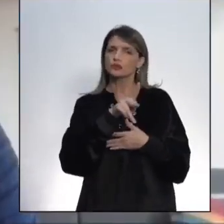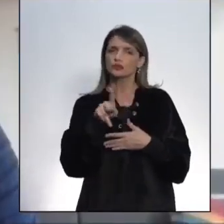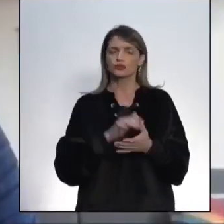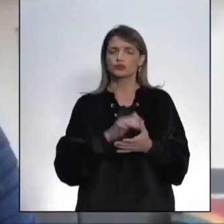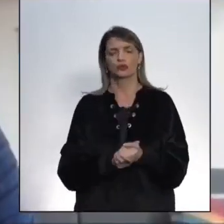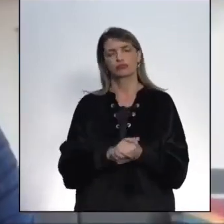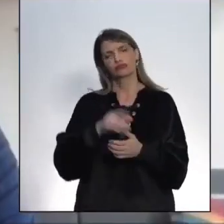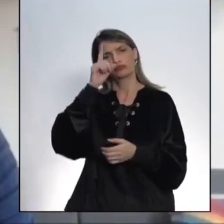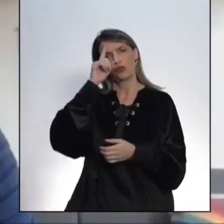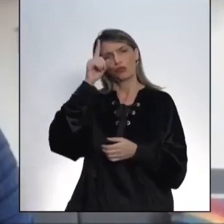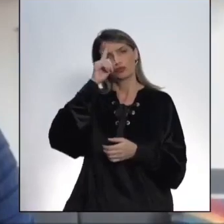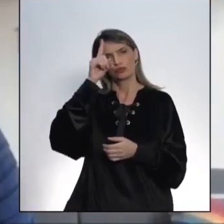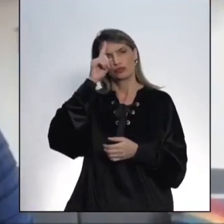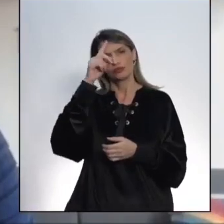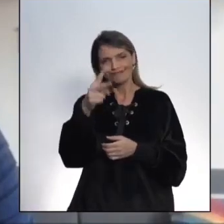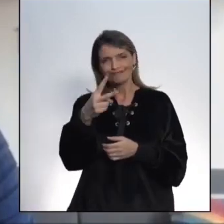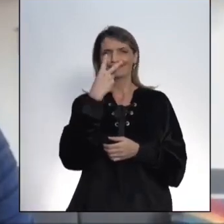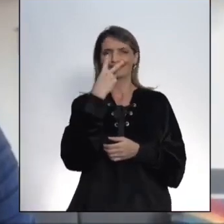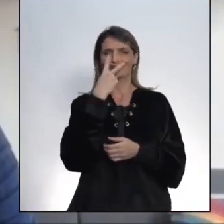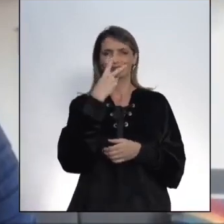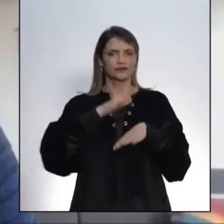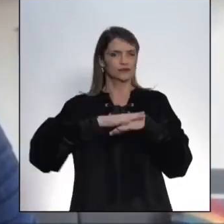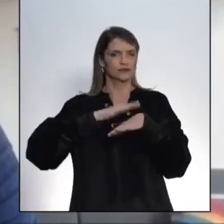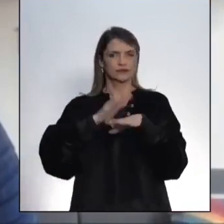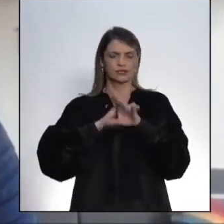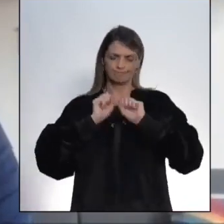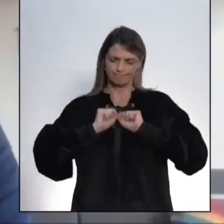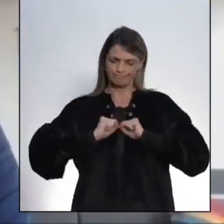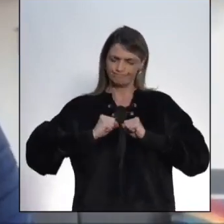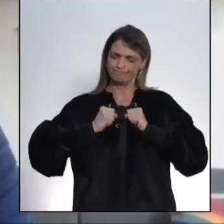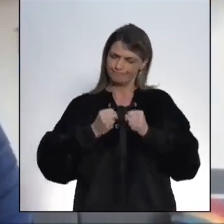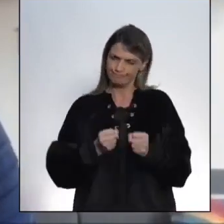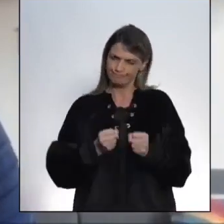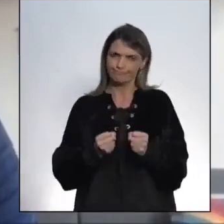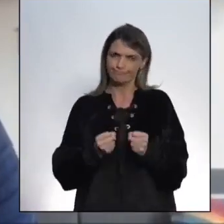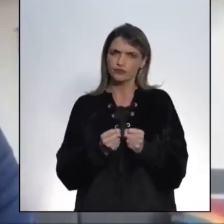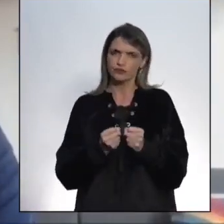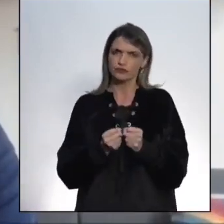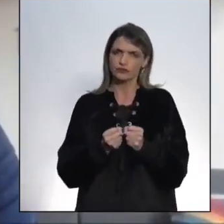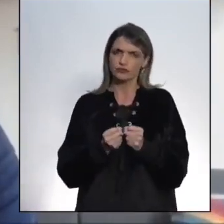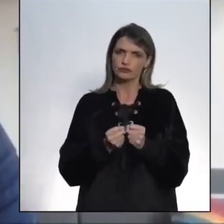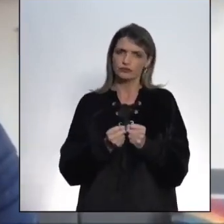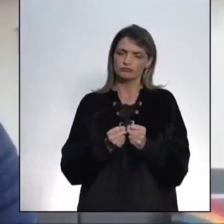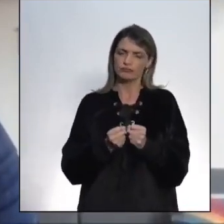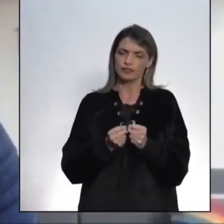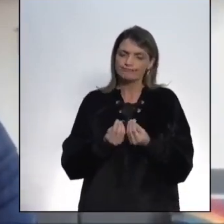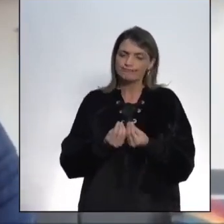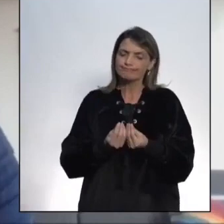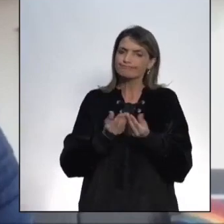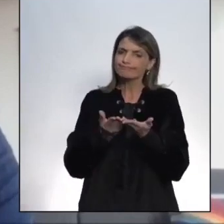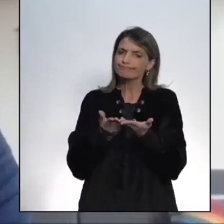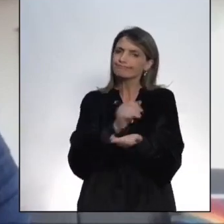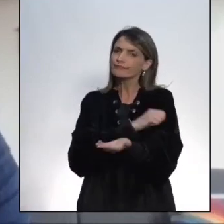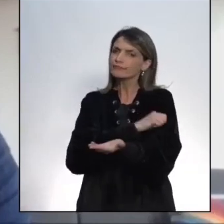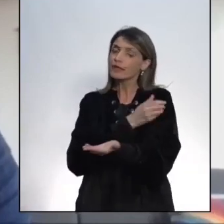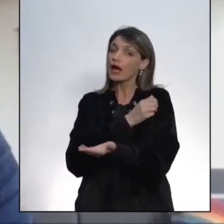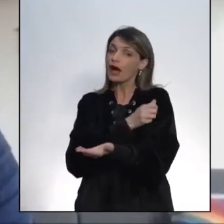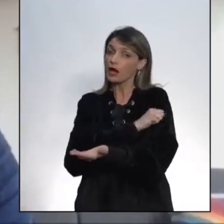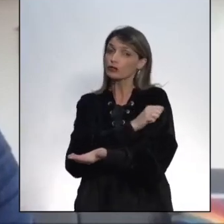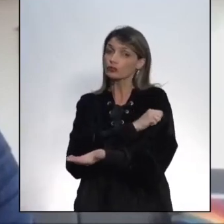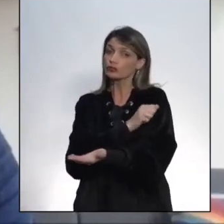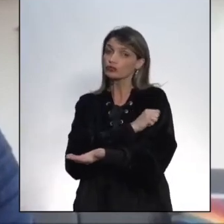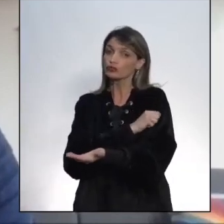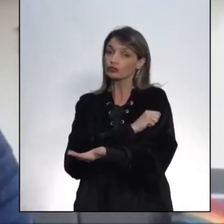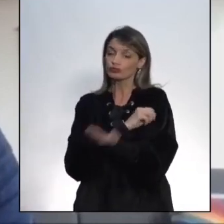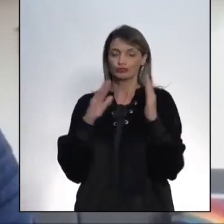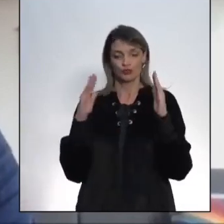os dias fazendo um super esforço para levar para os alunos deles, abrir a porta da casa deles,